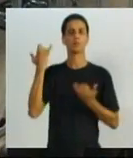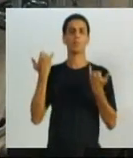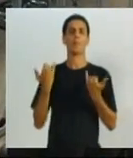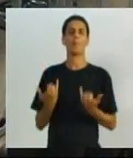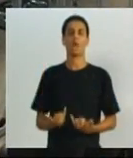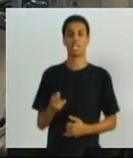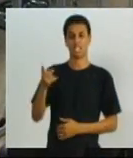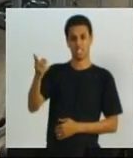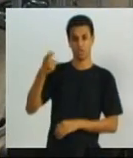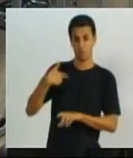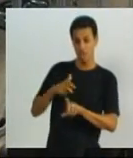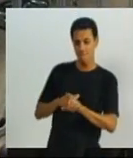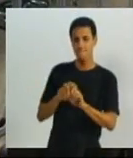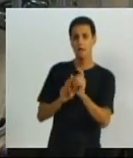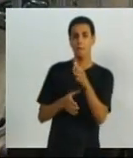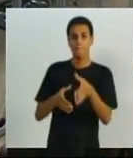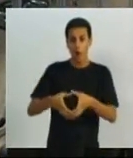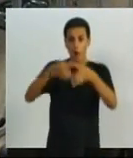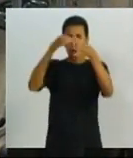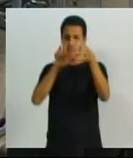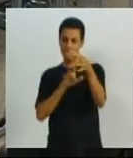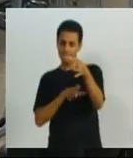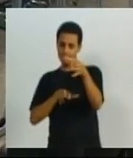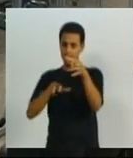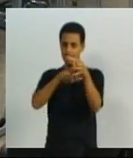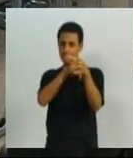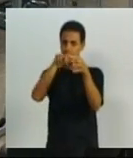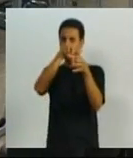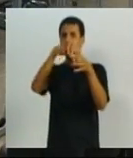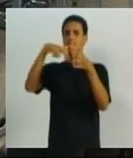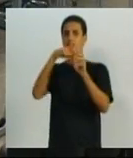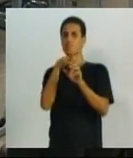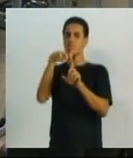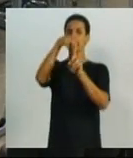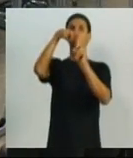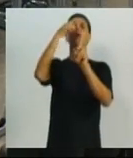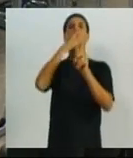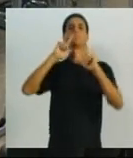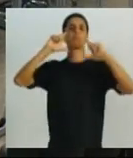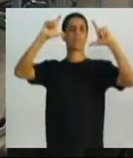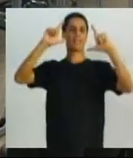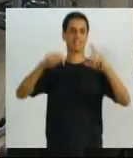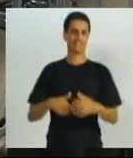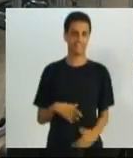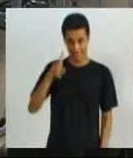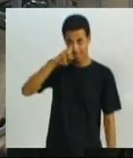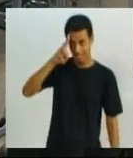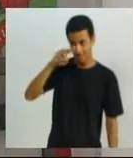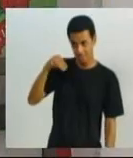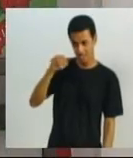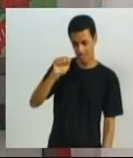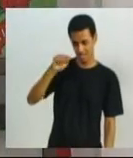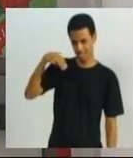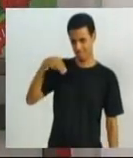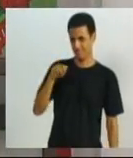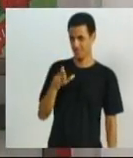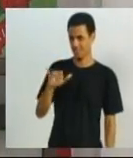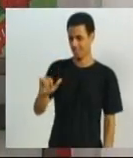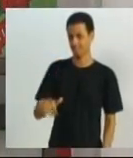em poste de costas para colocar placa no poste, lembra, né, Amaury? Boa noite, colegas